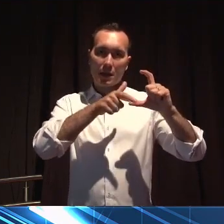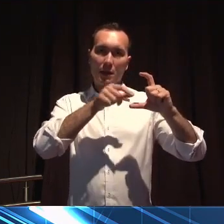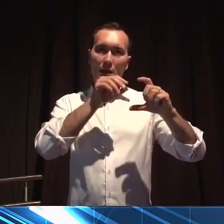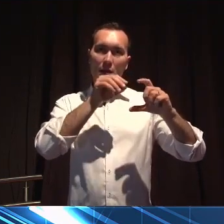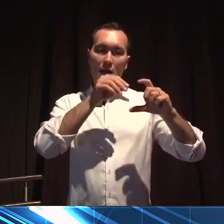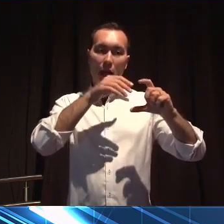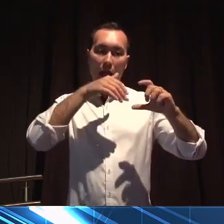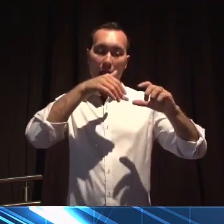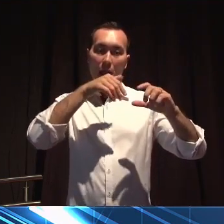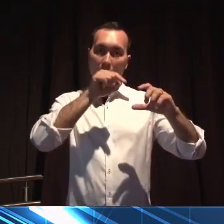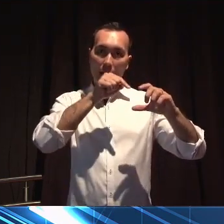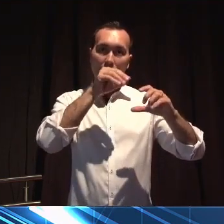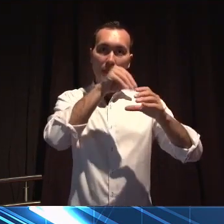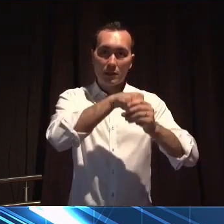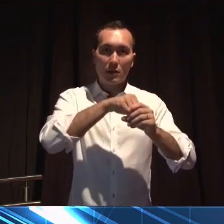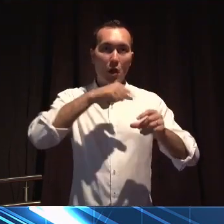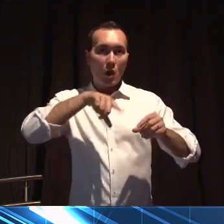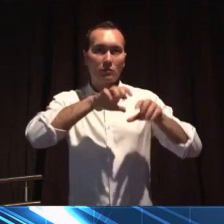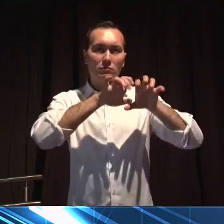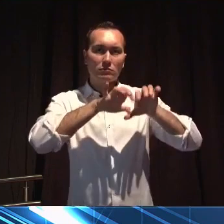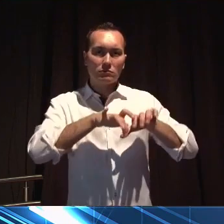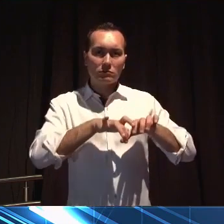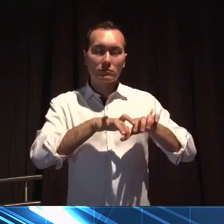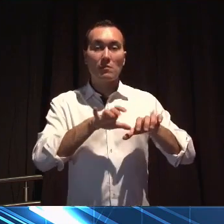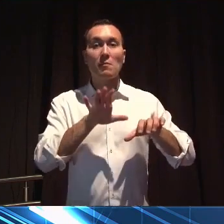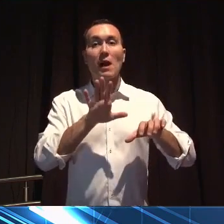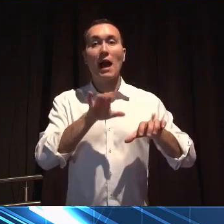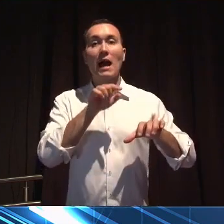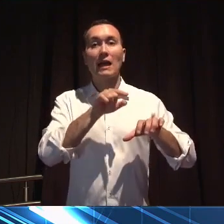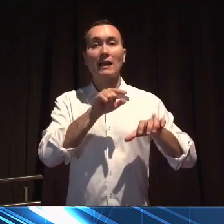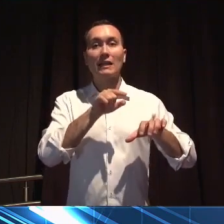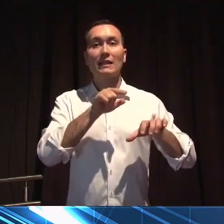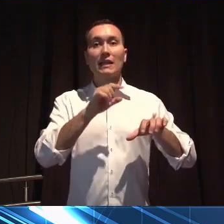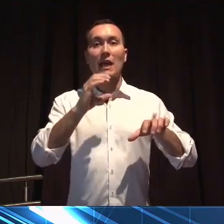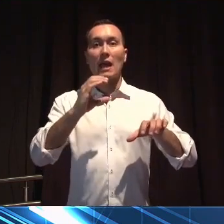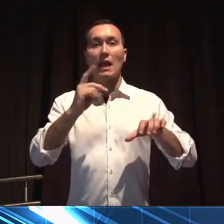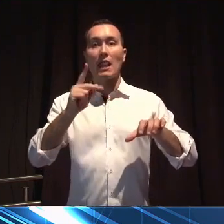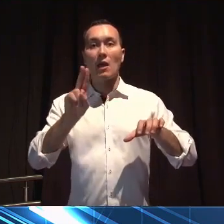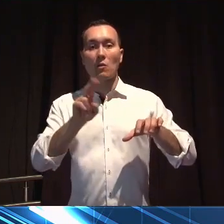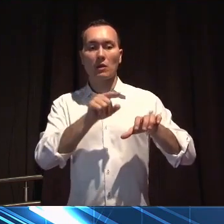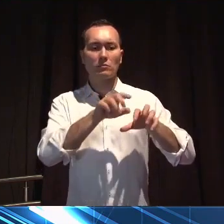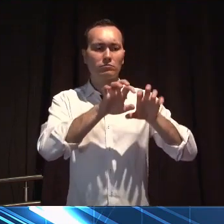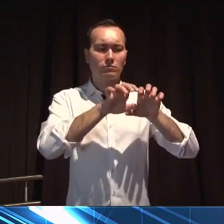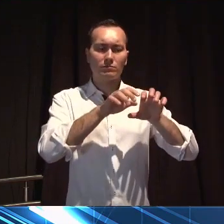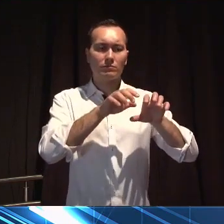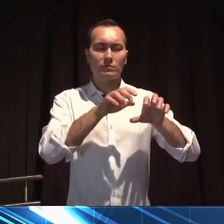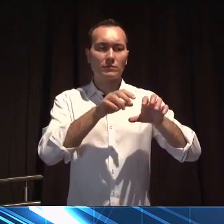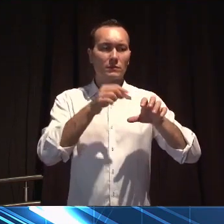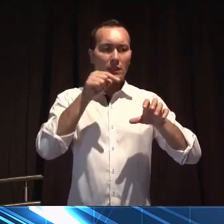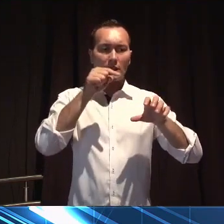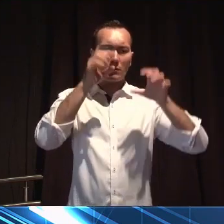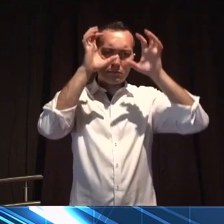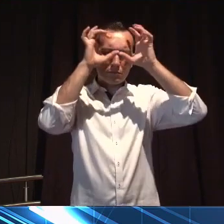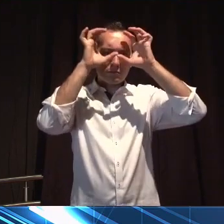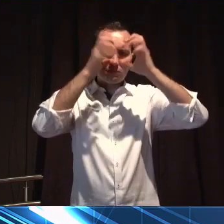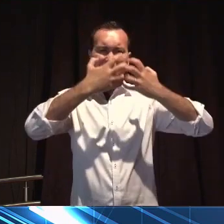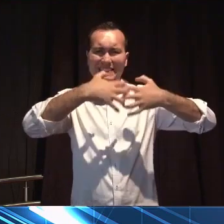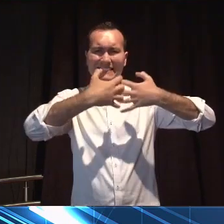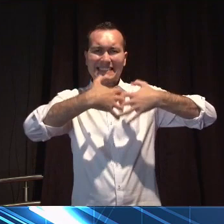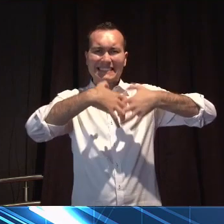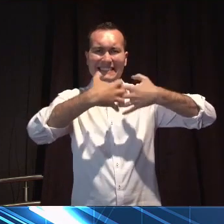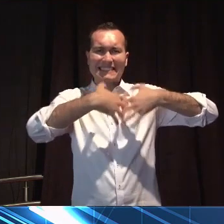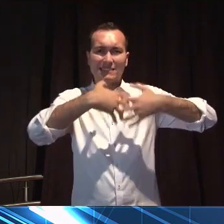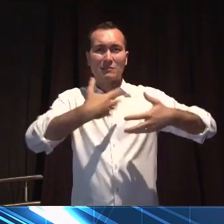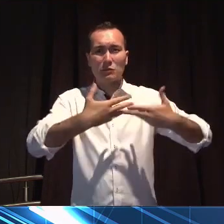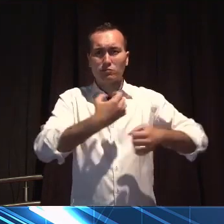alguém atacava a gente ou algo assim, o CPU do Node explodia só de calcular o rate limit para aquela rota dentro de uma instância. Então, a gente teve que botar